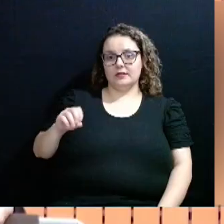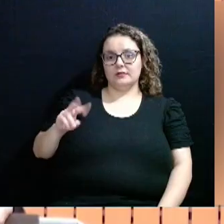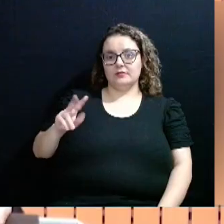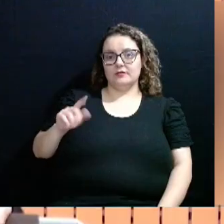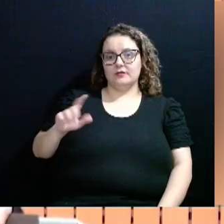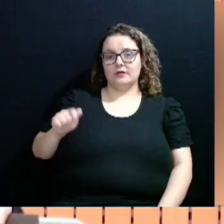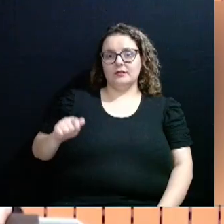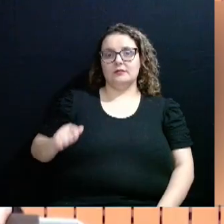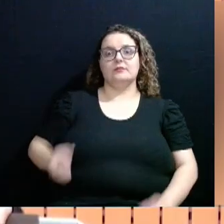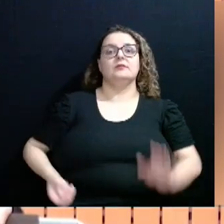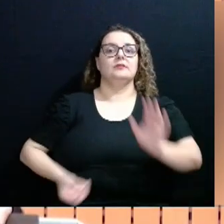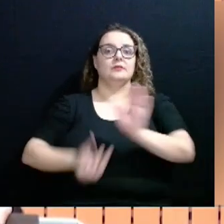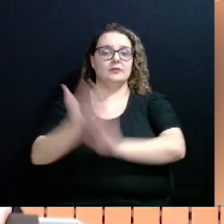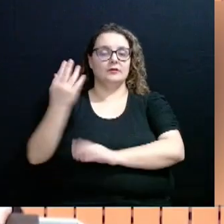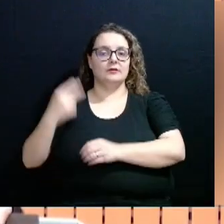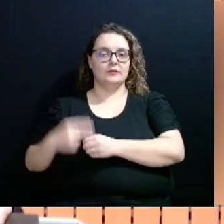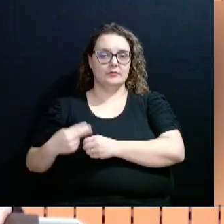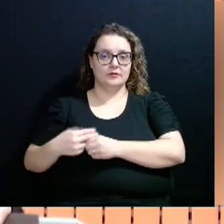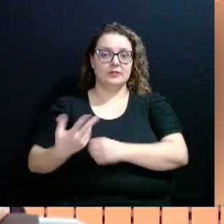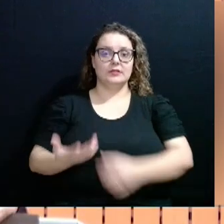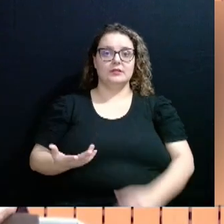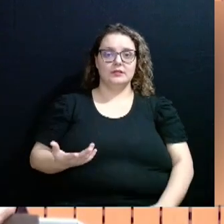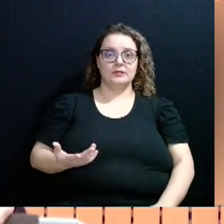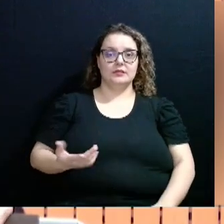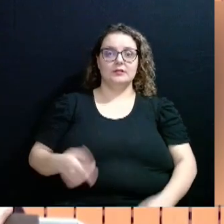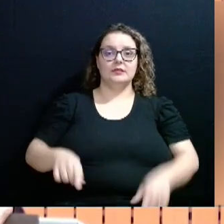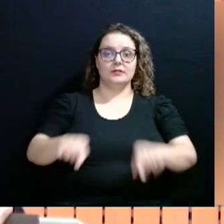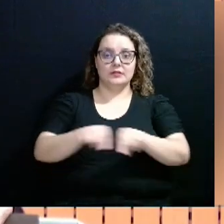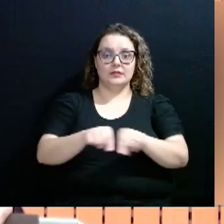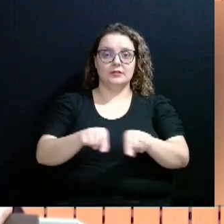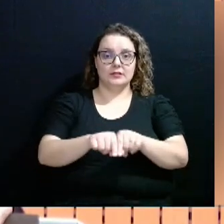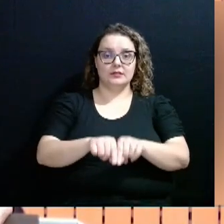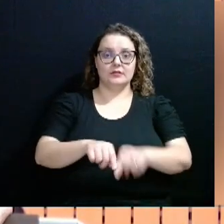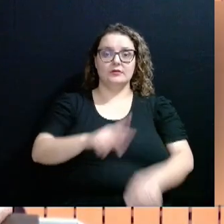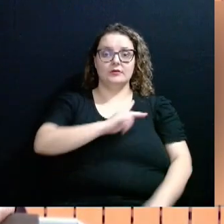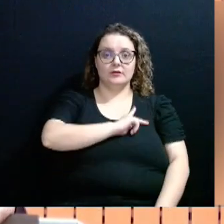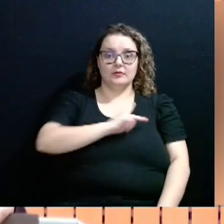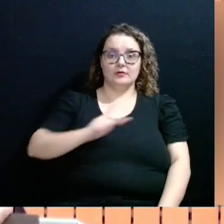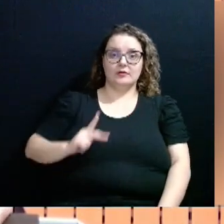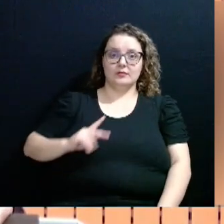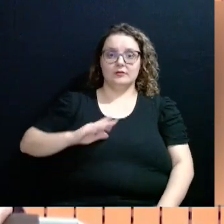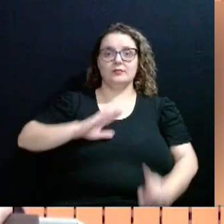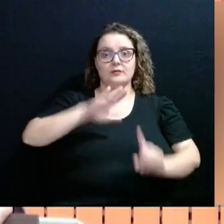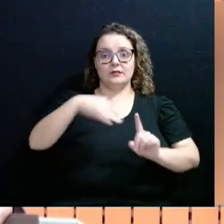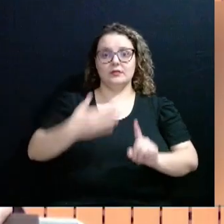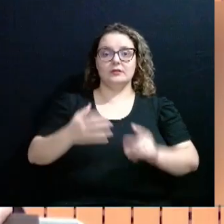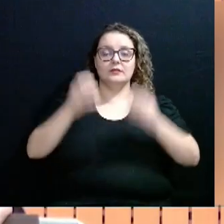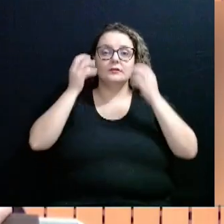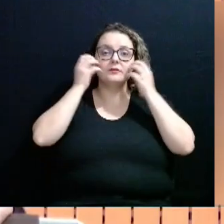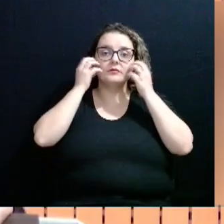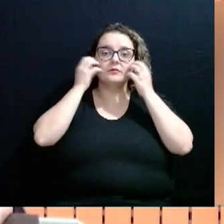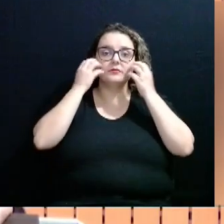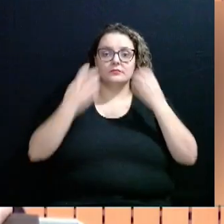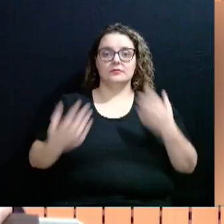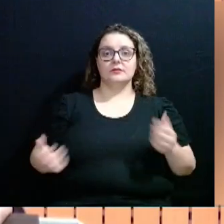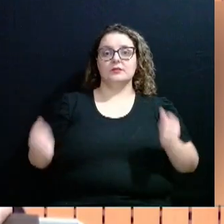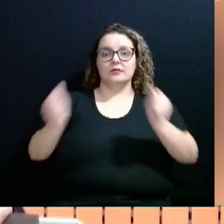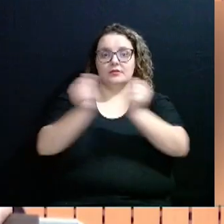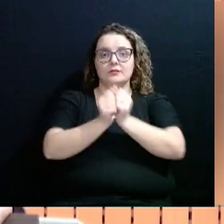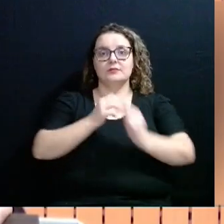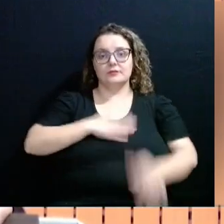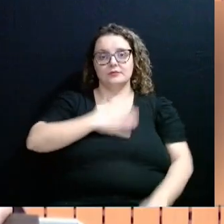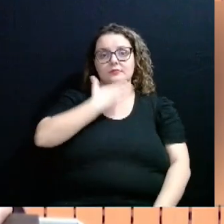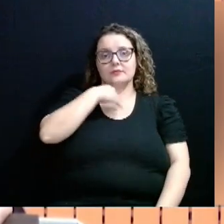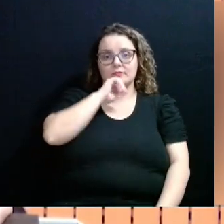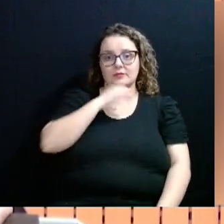Unicamp. Coincidentemente, ele foi presidente de honra da Sobrapar e era muito próximo ao meu pai. Foi ele que abriu as portas